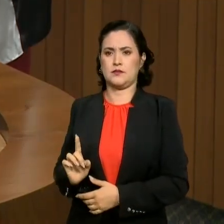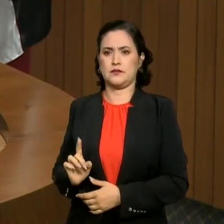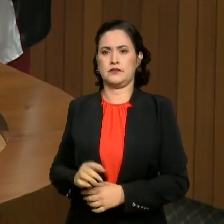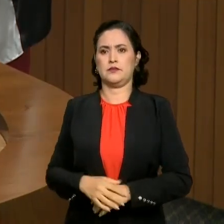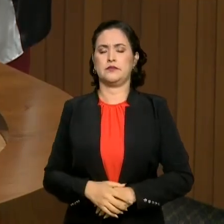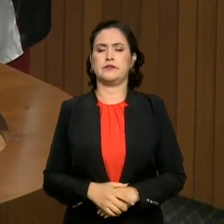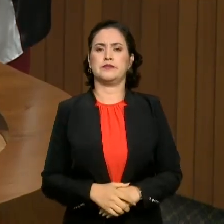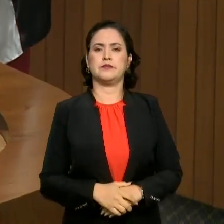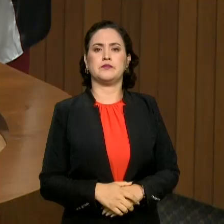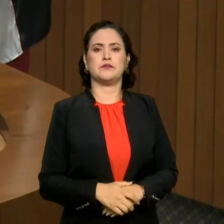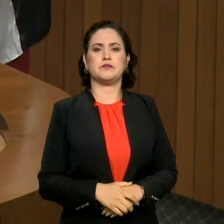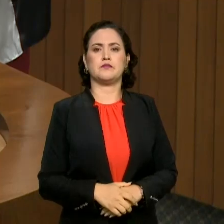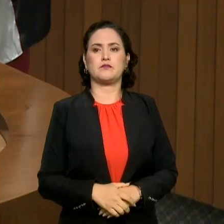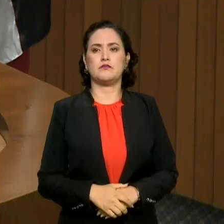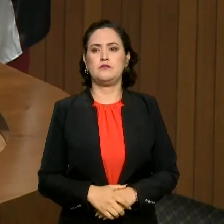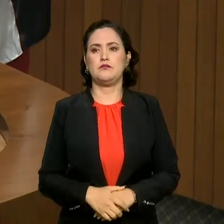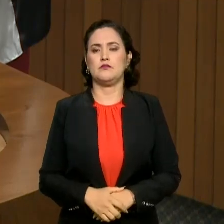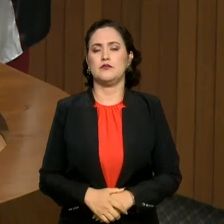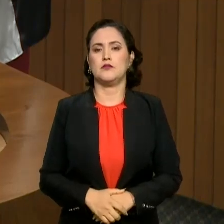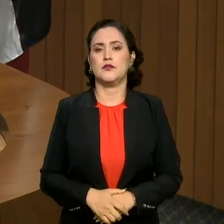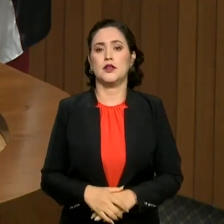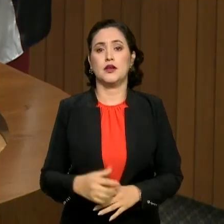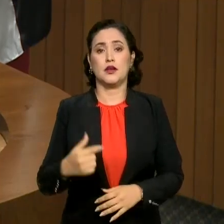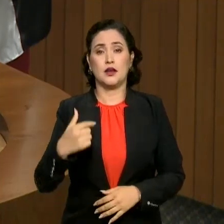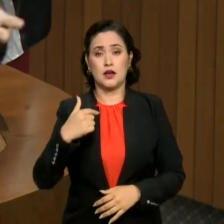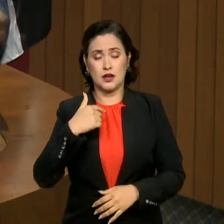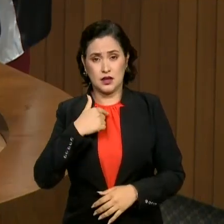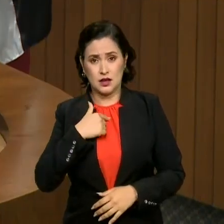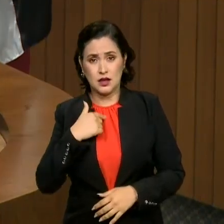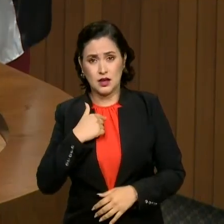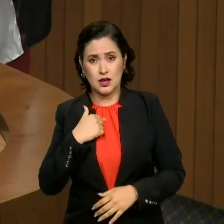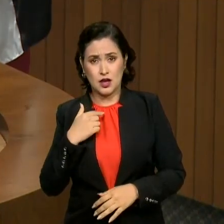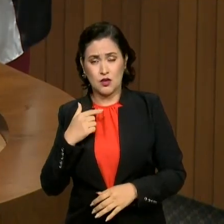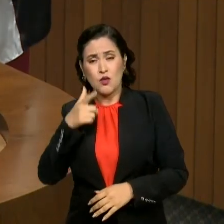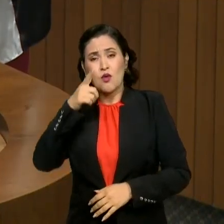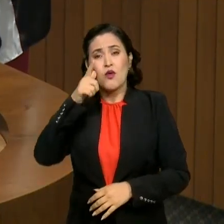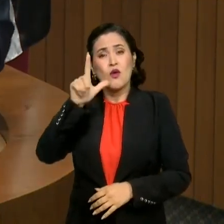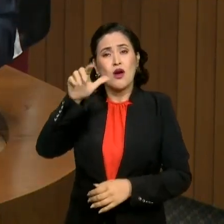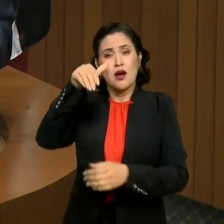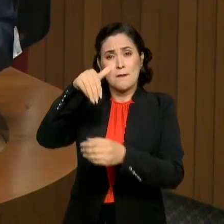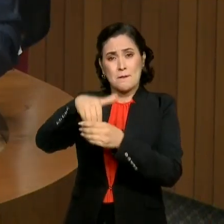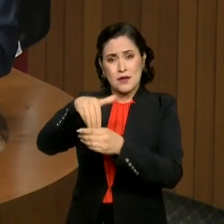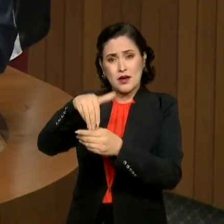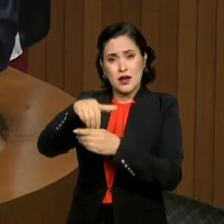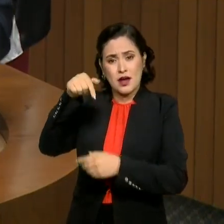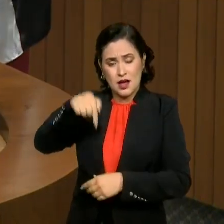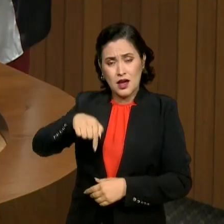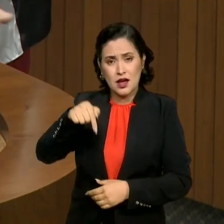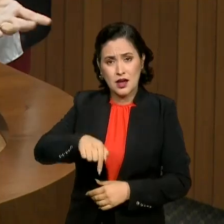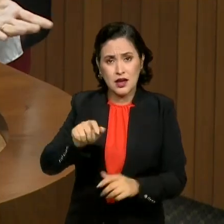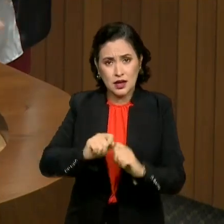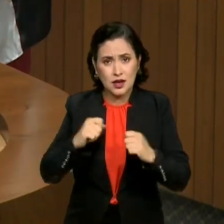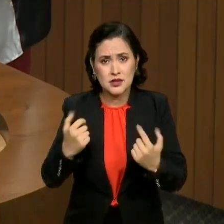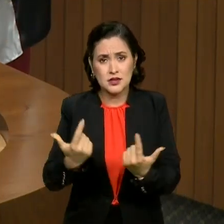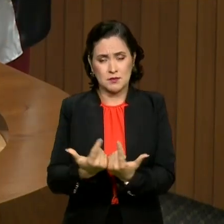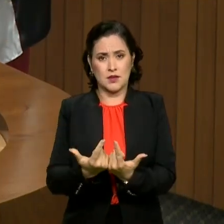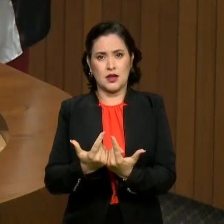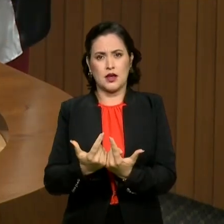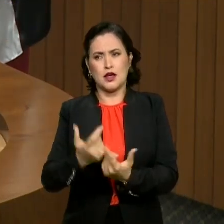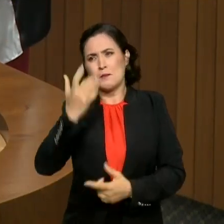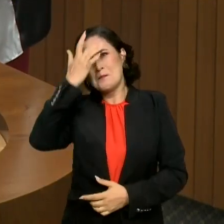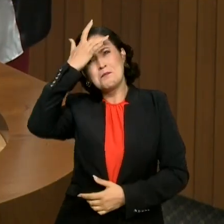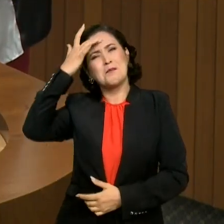não vou usar jabuti, mas vou usar testudones, testudines, que é lonida e denticulata, né? Não fui colocado pela mão de